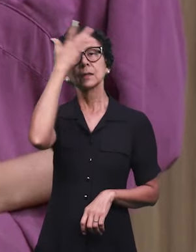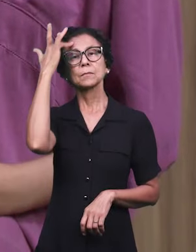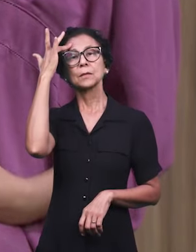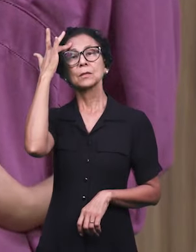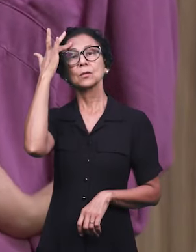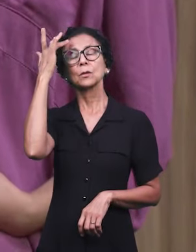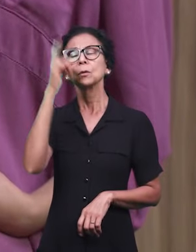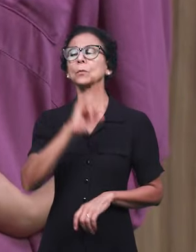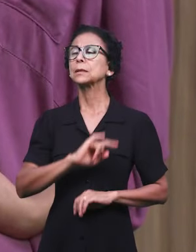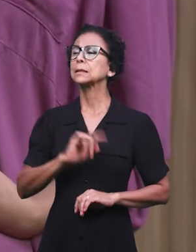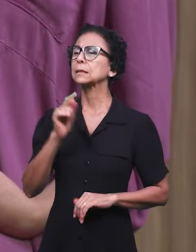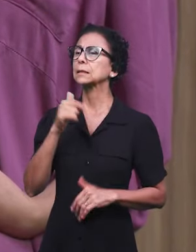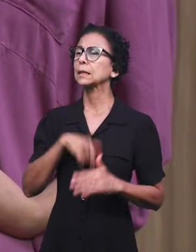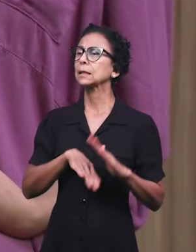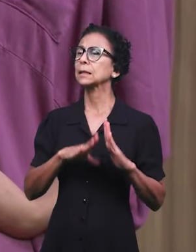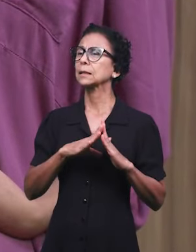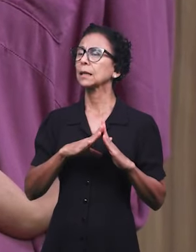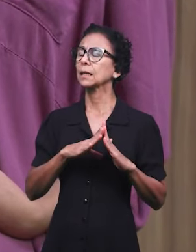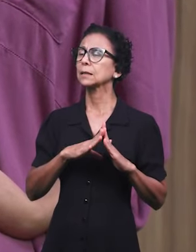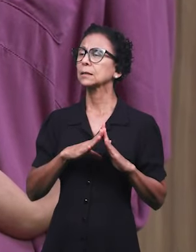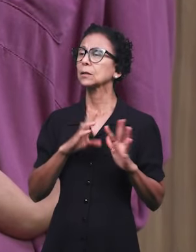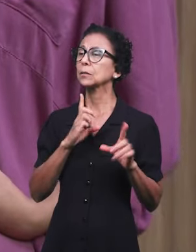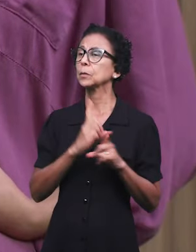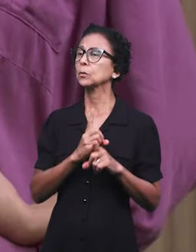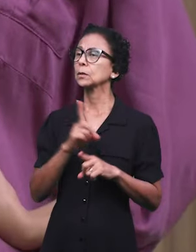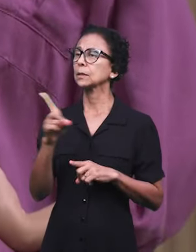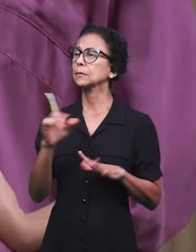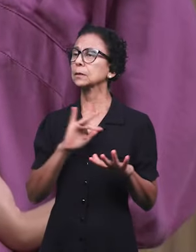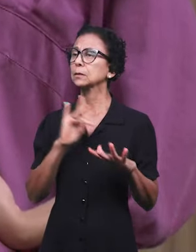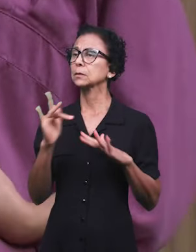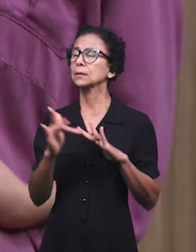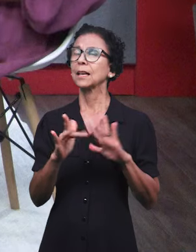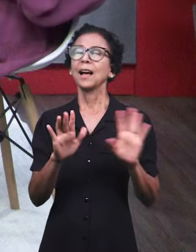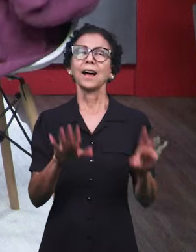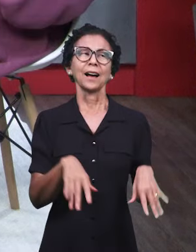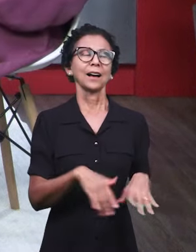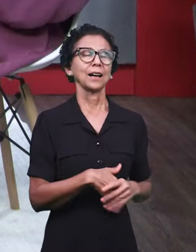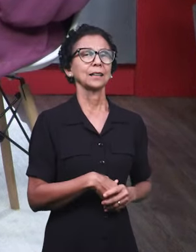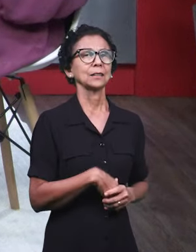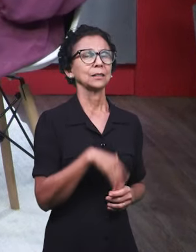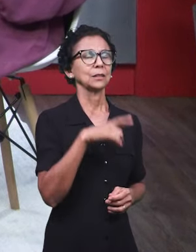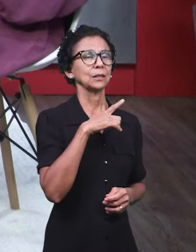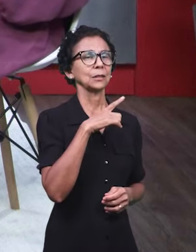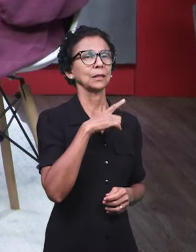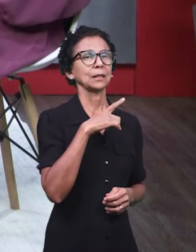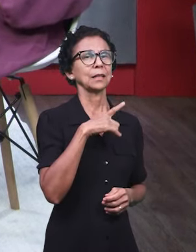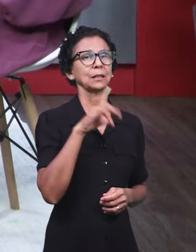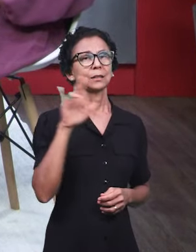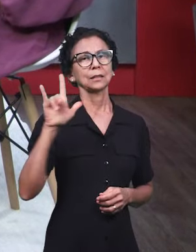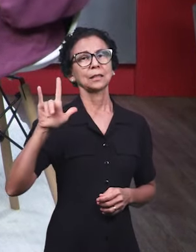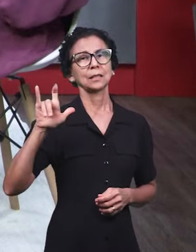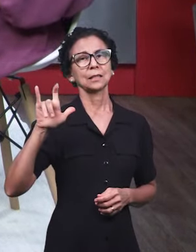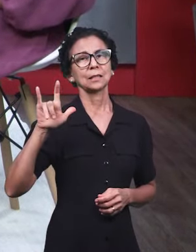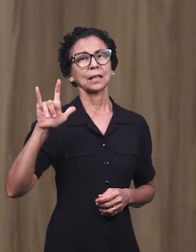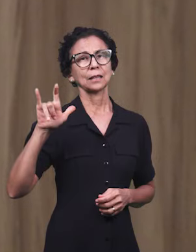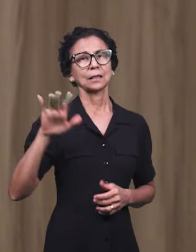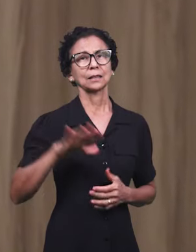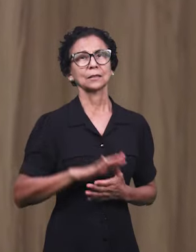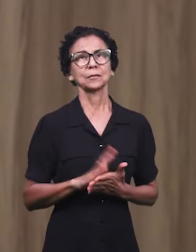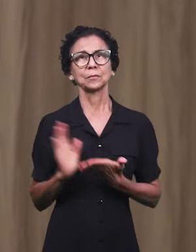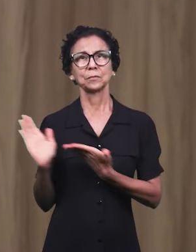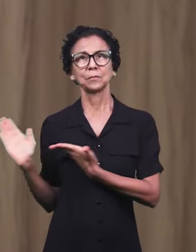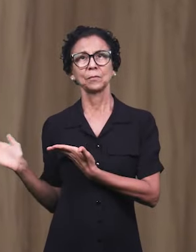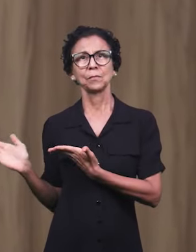pessoas que estão em casa, como que elas podem te encontrar nas redes sociais? Ah, eu tenho uma página no Instagram, né?